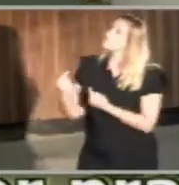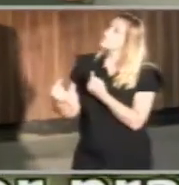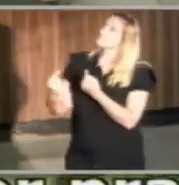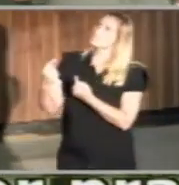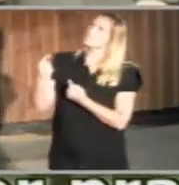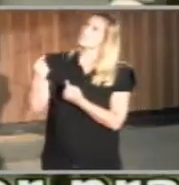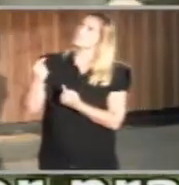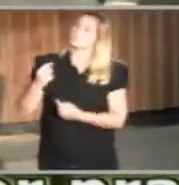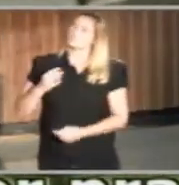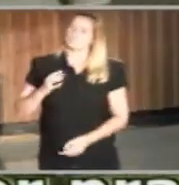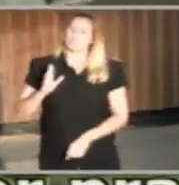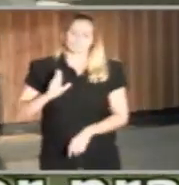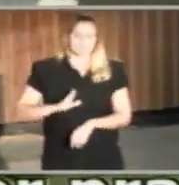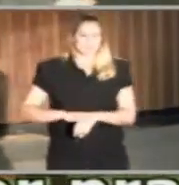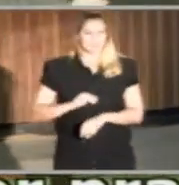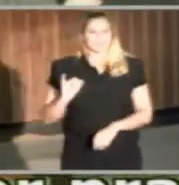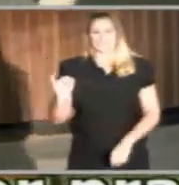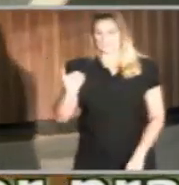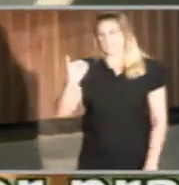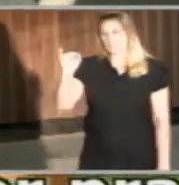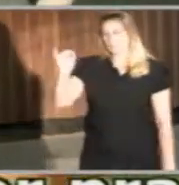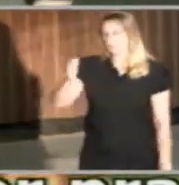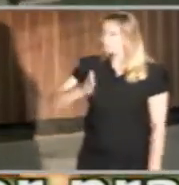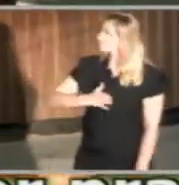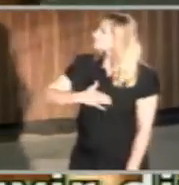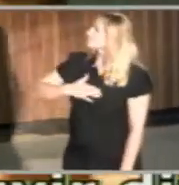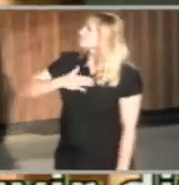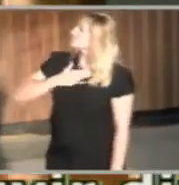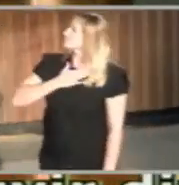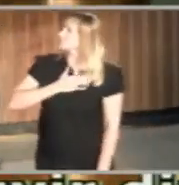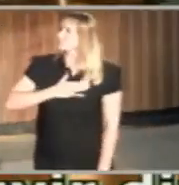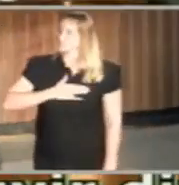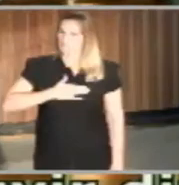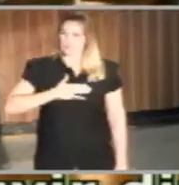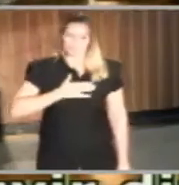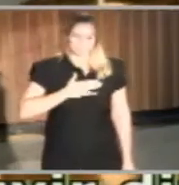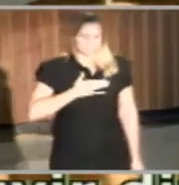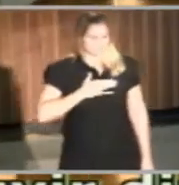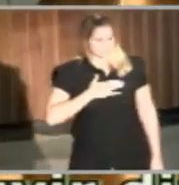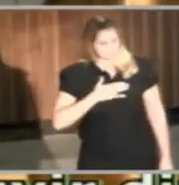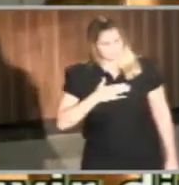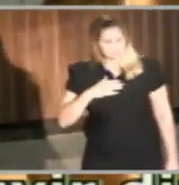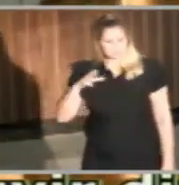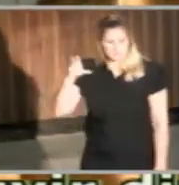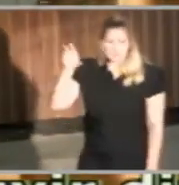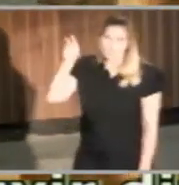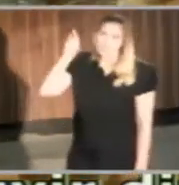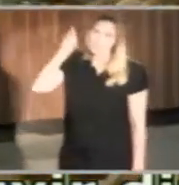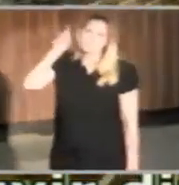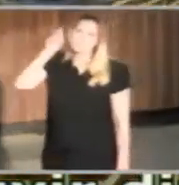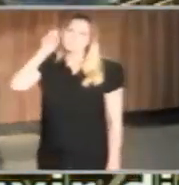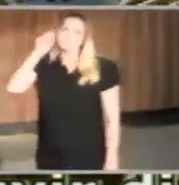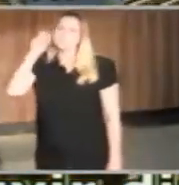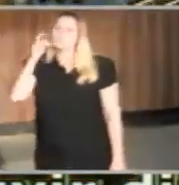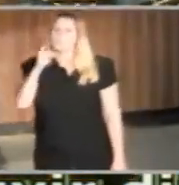Qual maior prazer que lhe